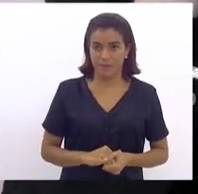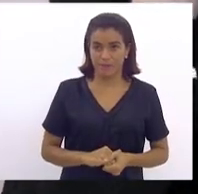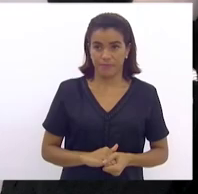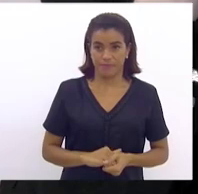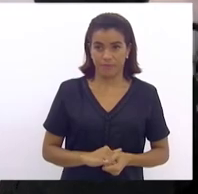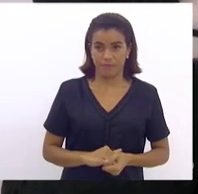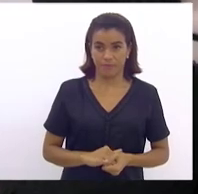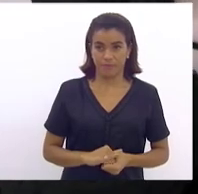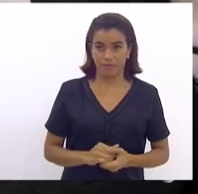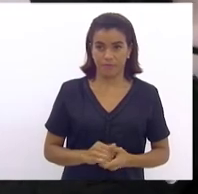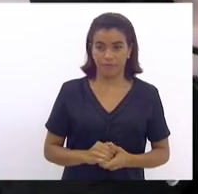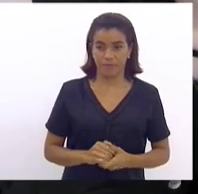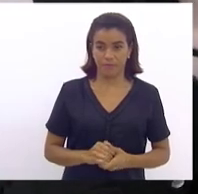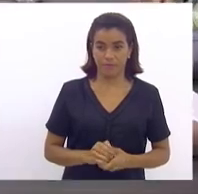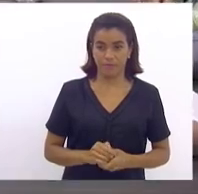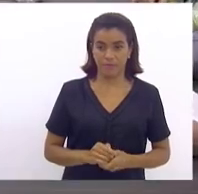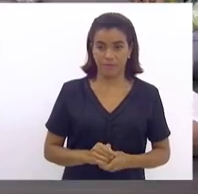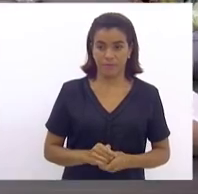Língua inglesa.